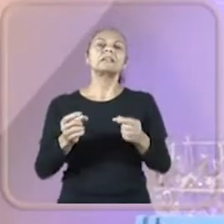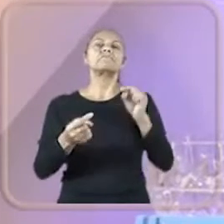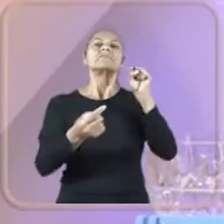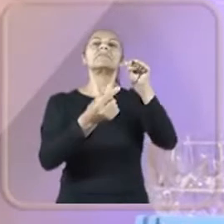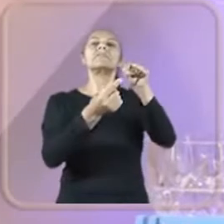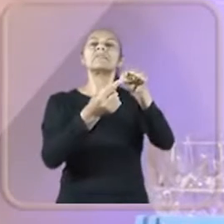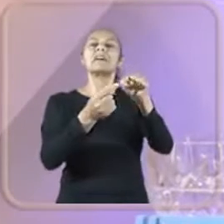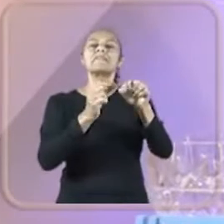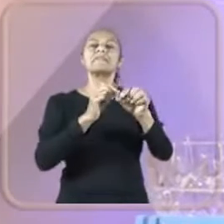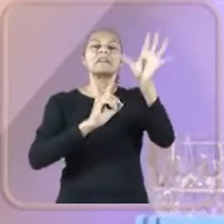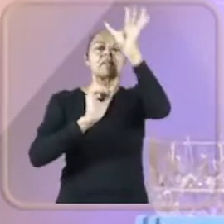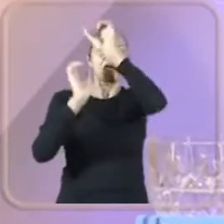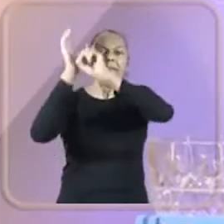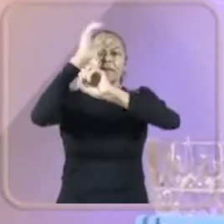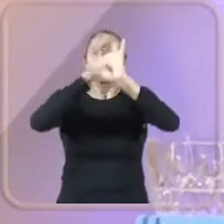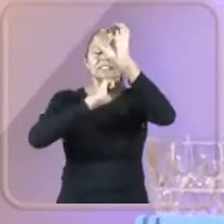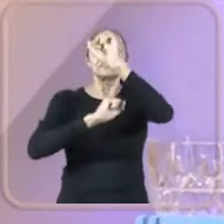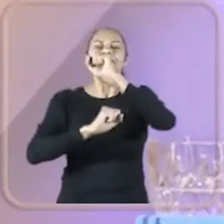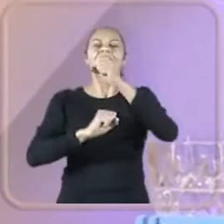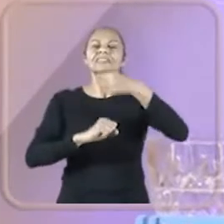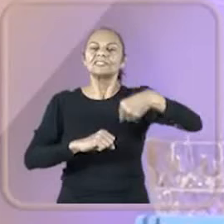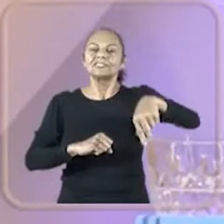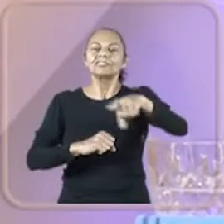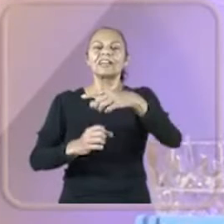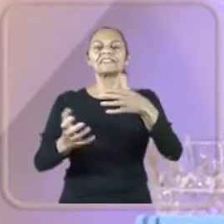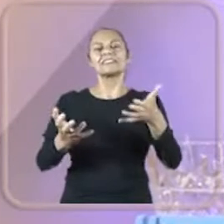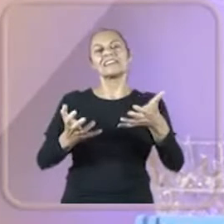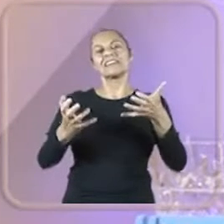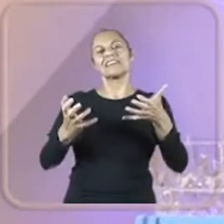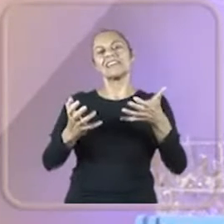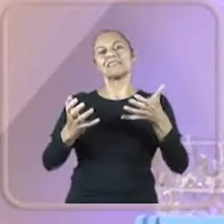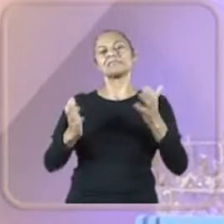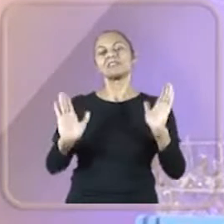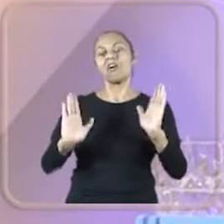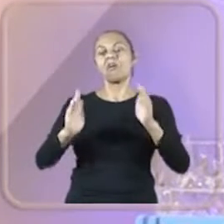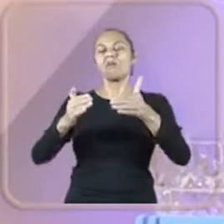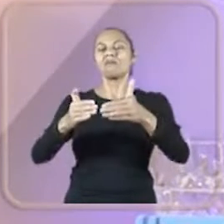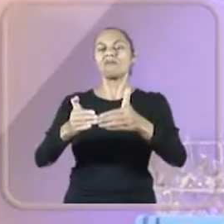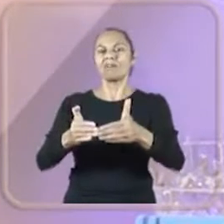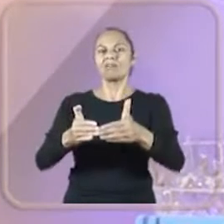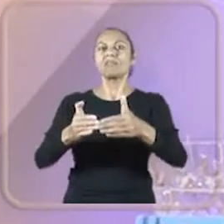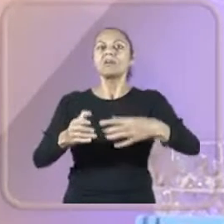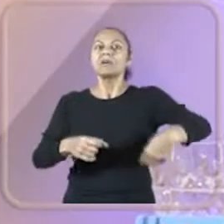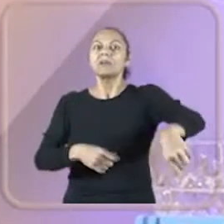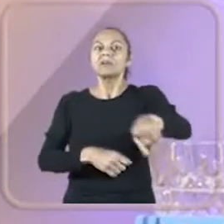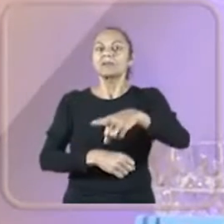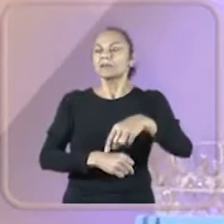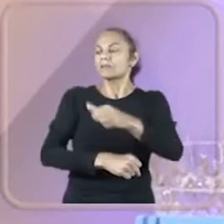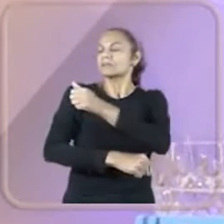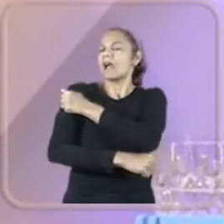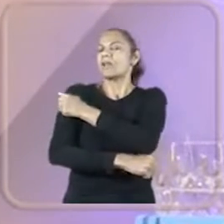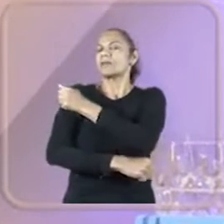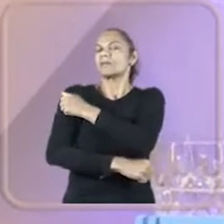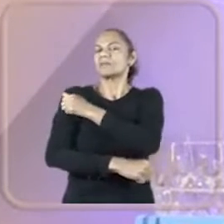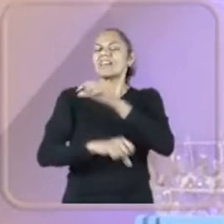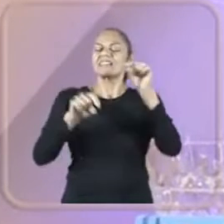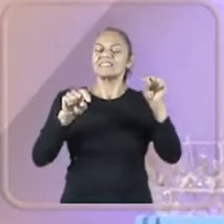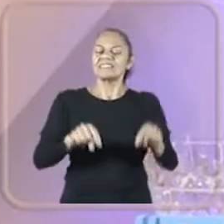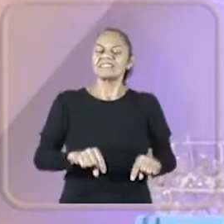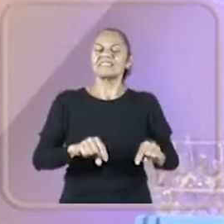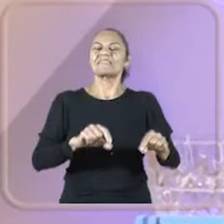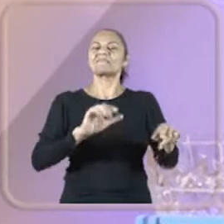voltados para a aprendizagem, né? Todos eles. O que a gente quer, ao fim e ao cabo, é que o nosso aluno de